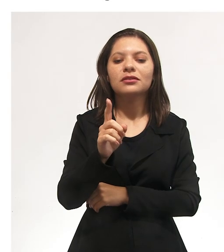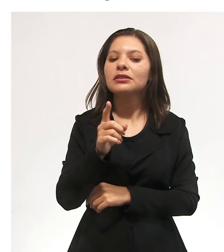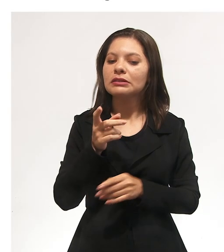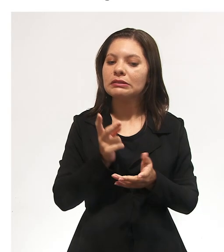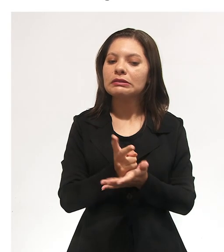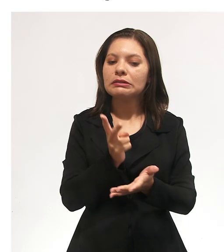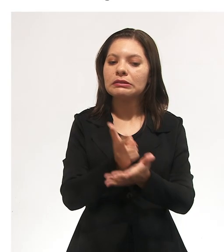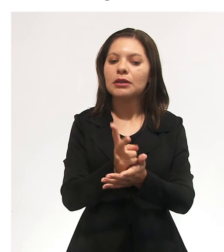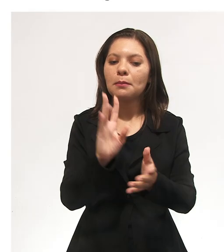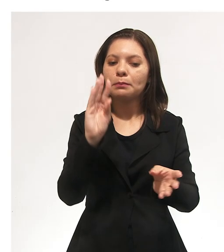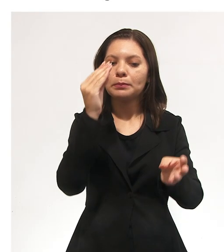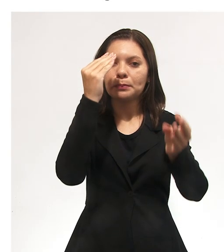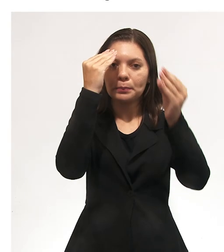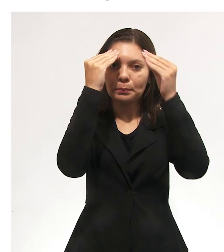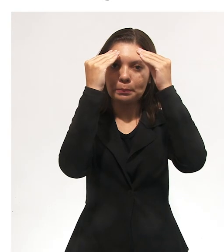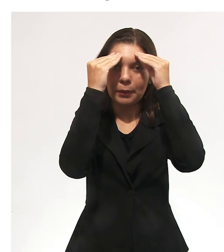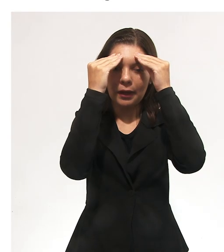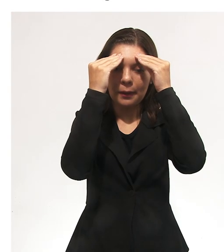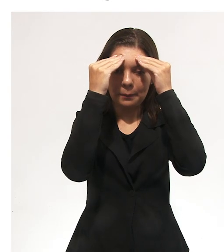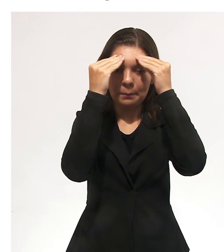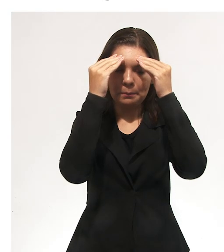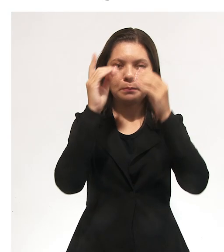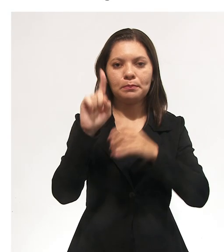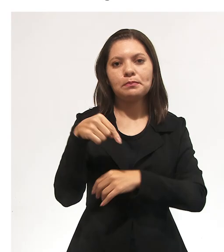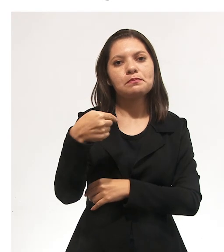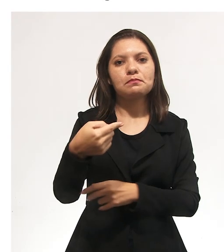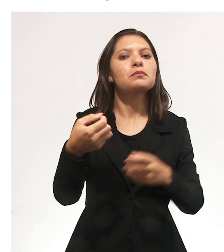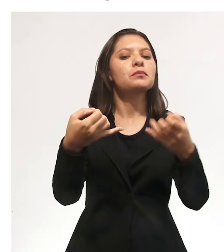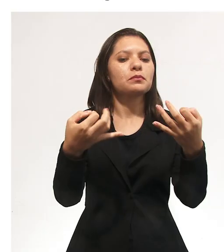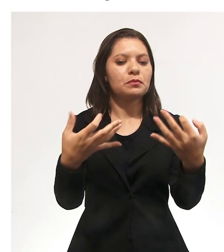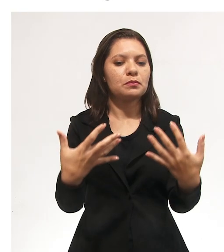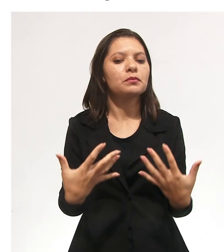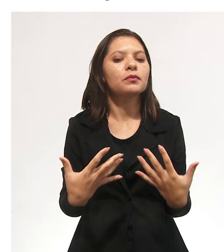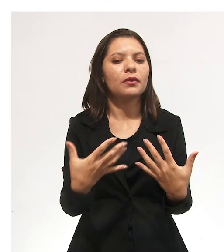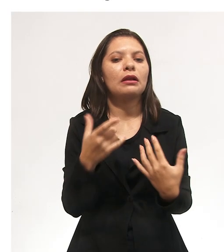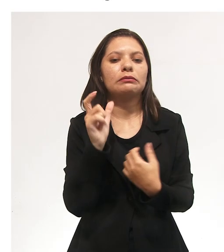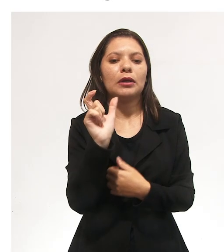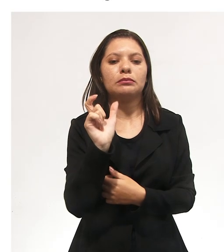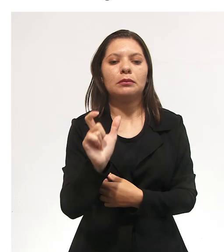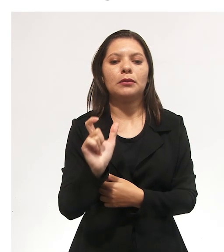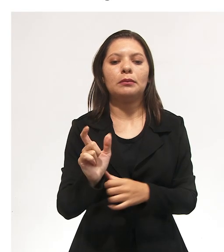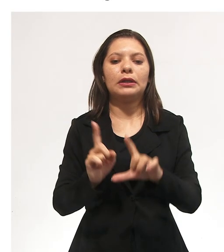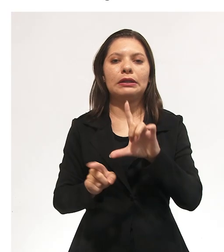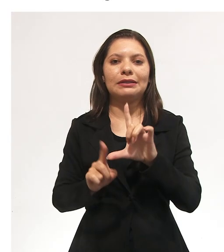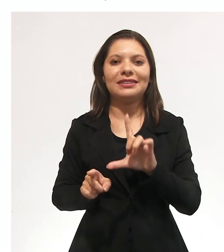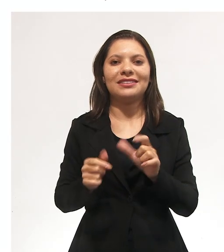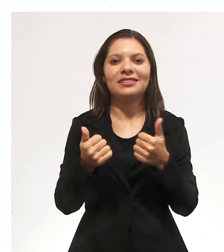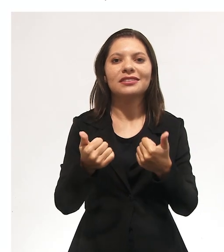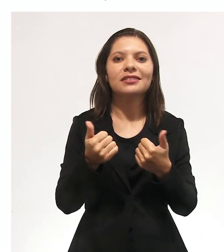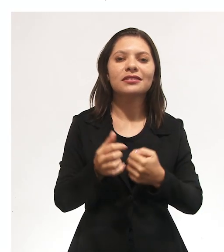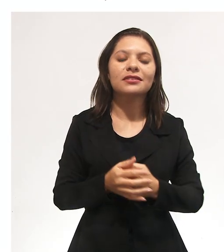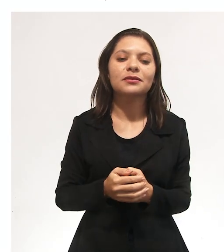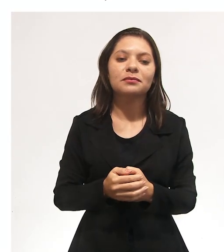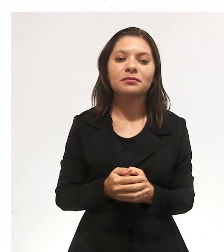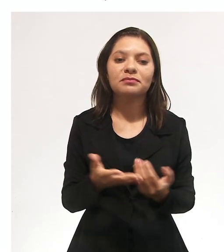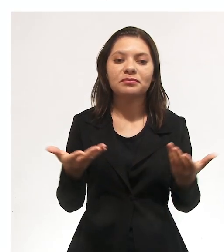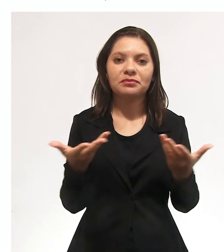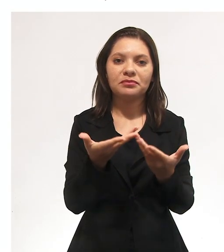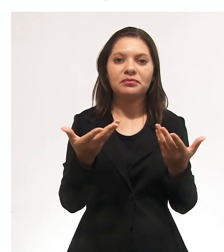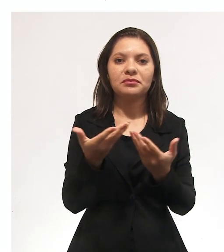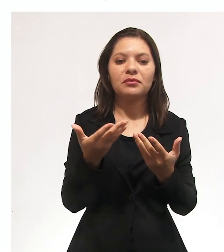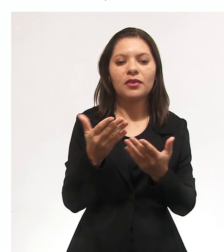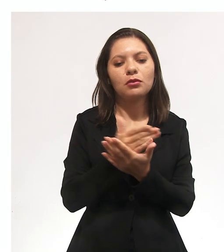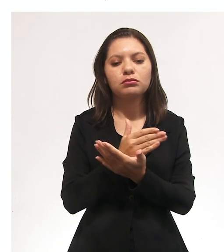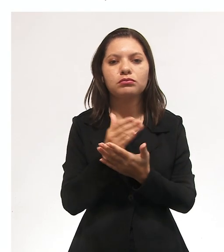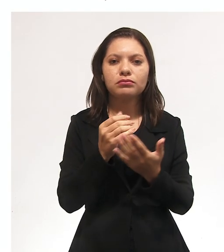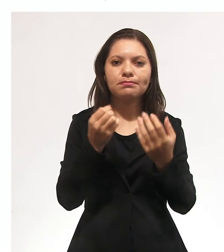e guardar para você. Nas próximas aulas, a gente vai precisar das terminologias da matemática financeira. Agora, vamos a algumas